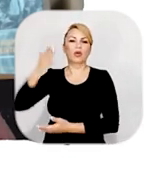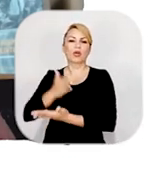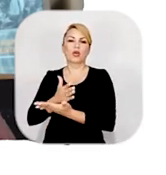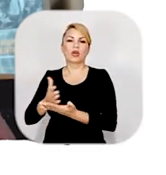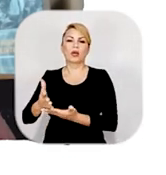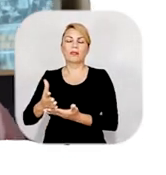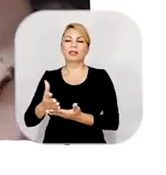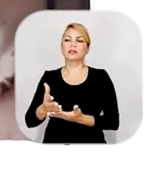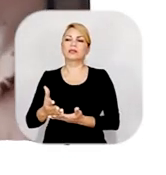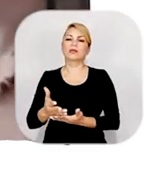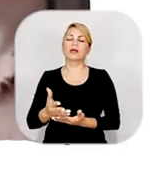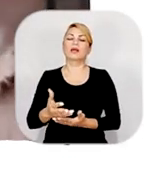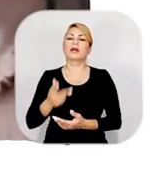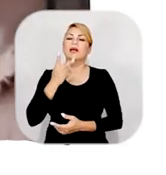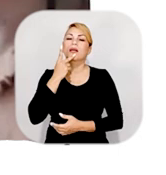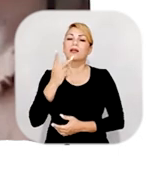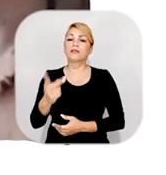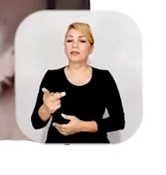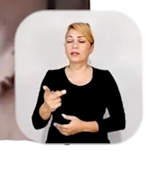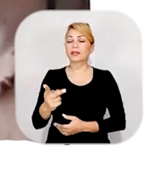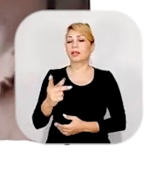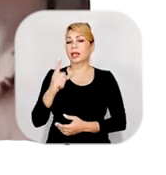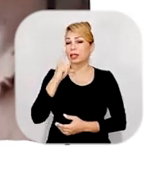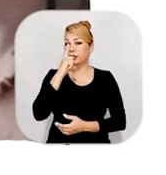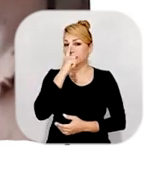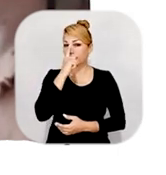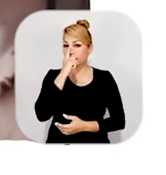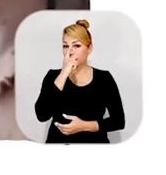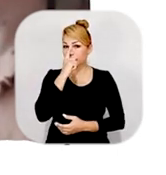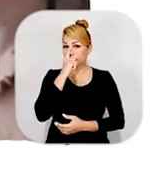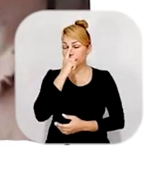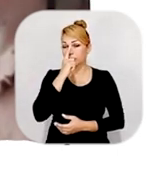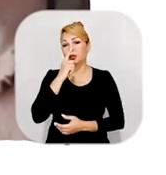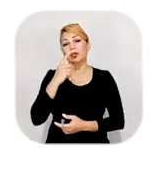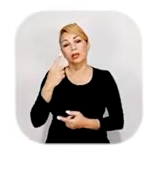e contou sobre a história do seu pai.